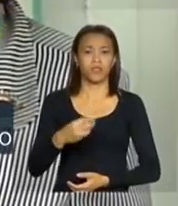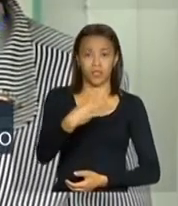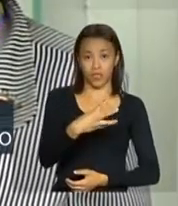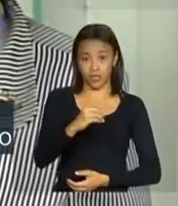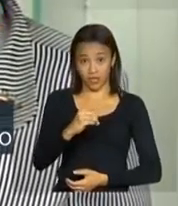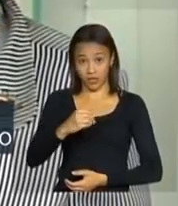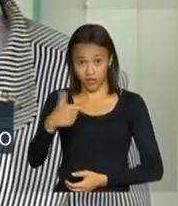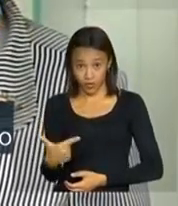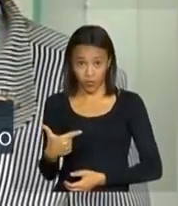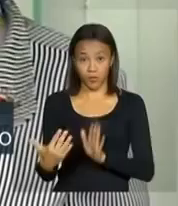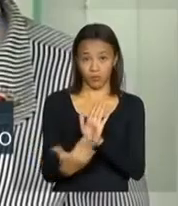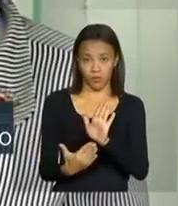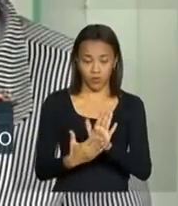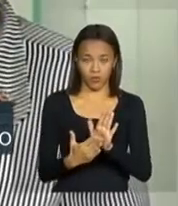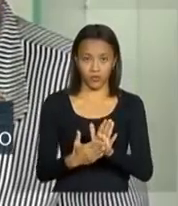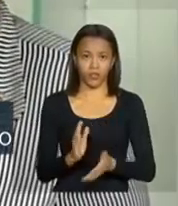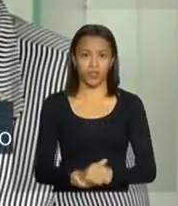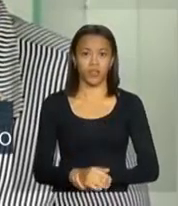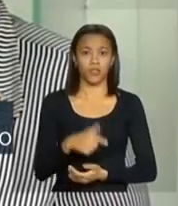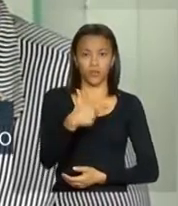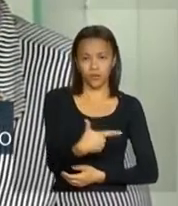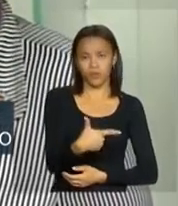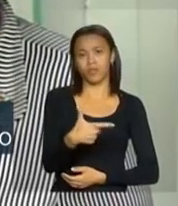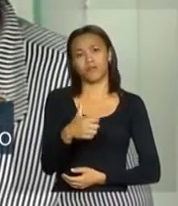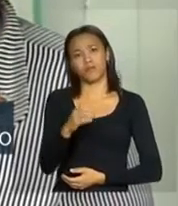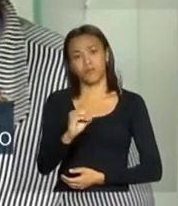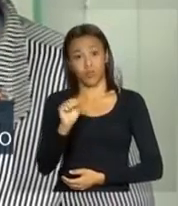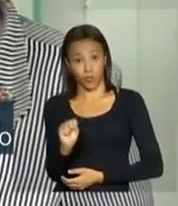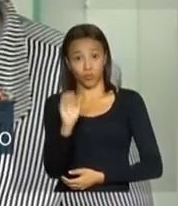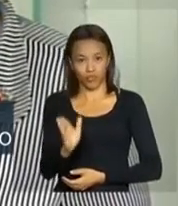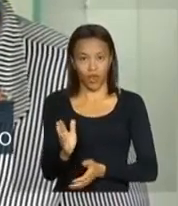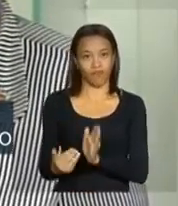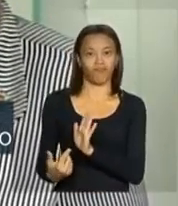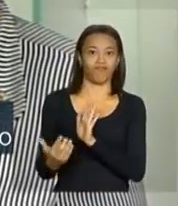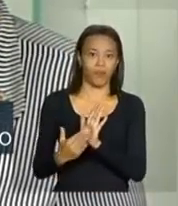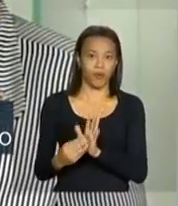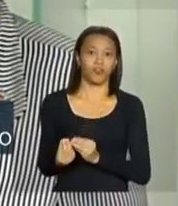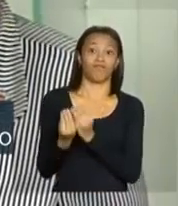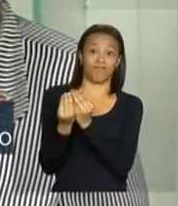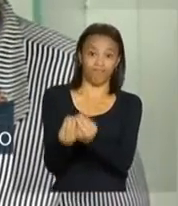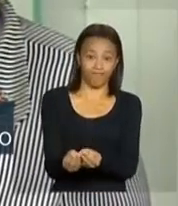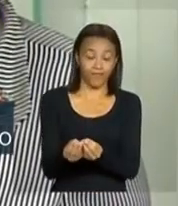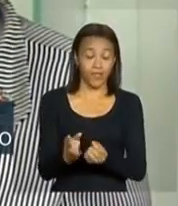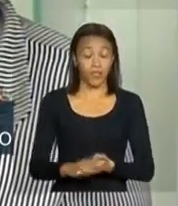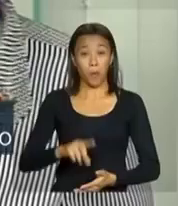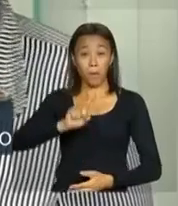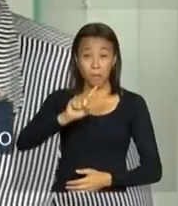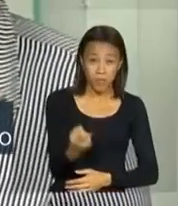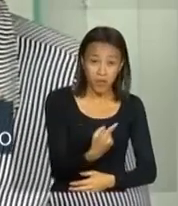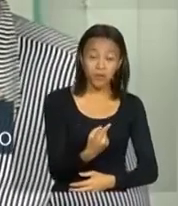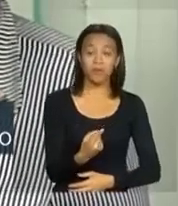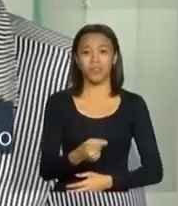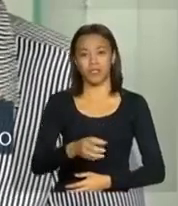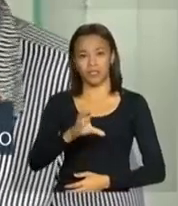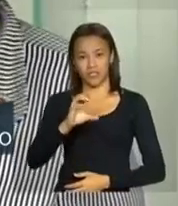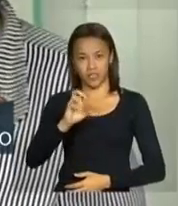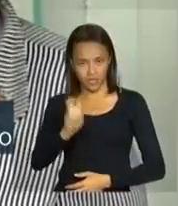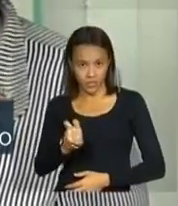302, duas propostas, 208 recomendadas. Portanto, 1.005 recebidas